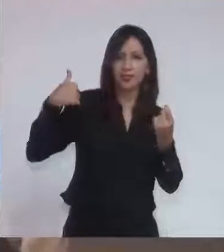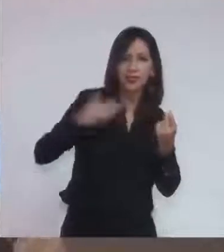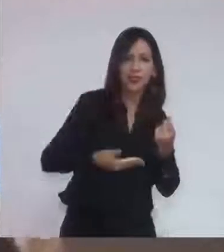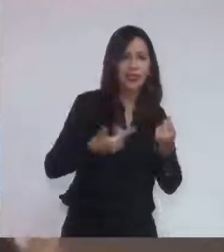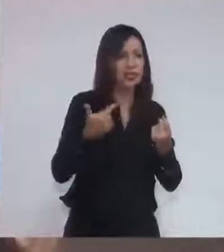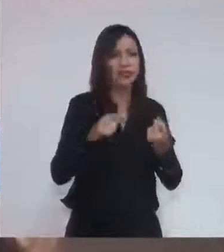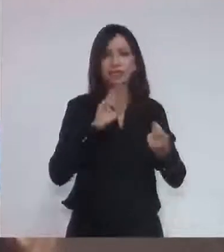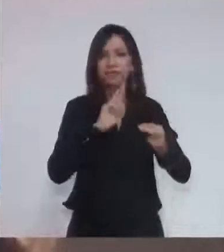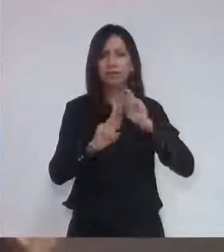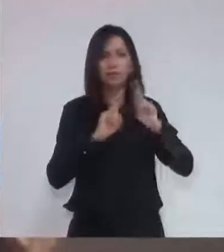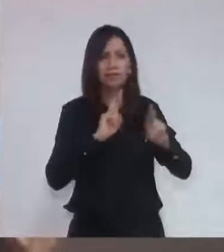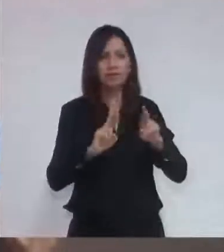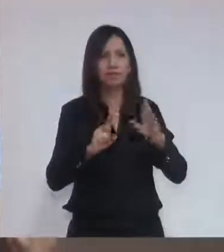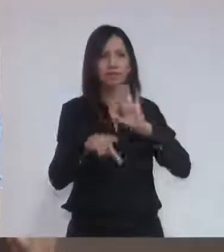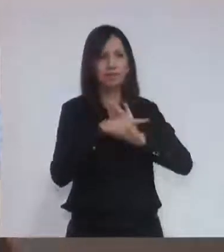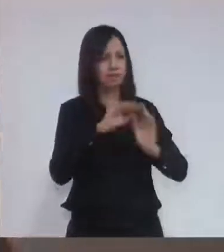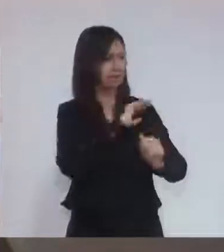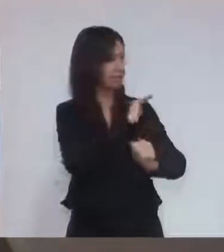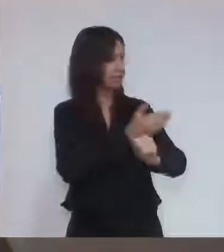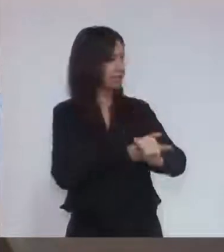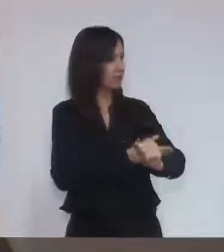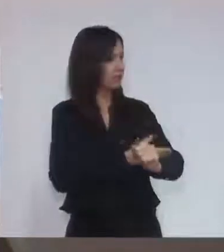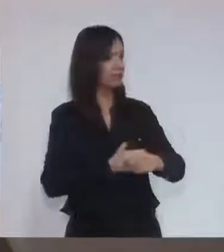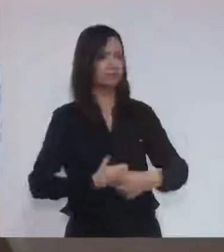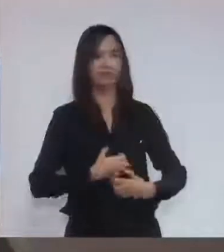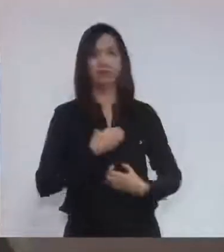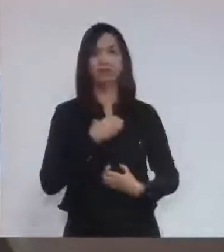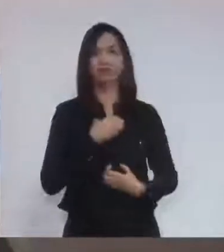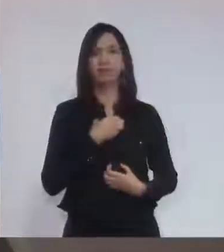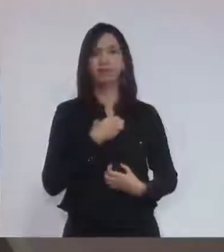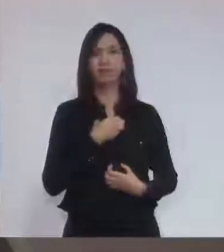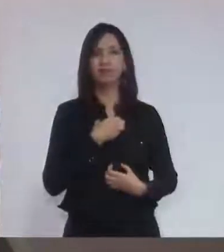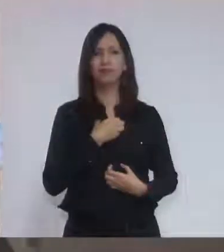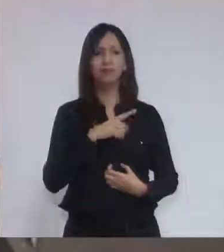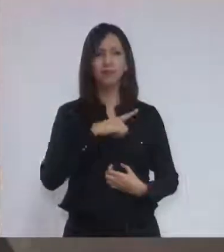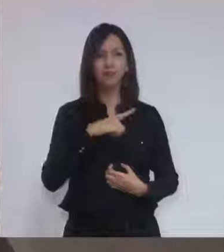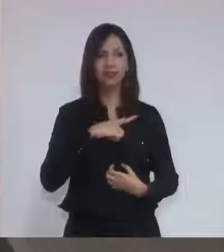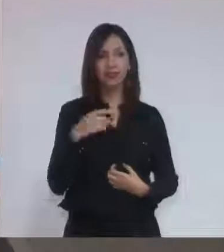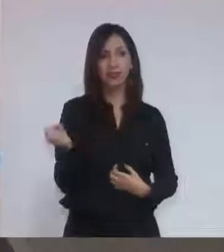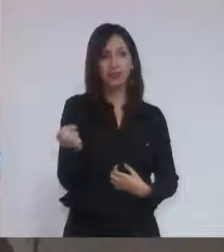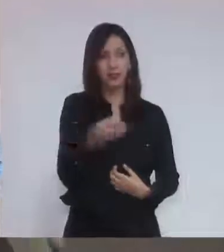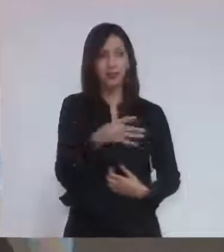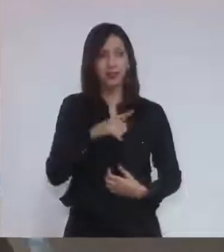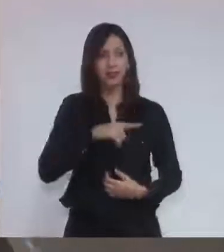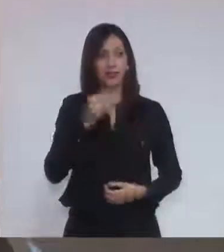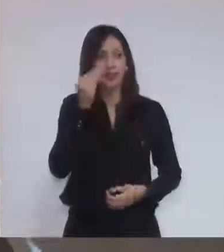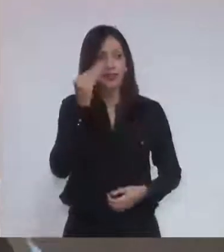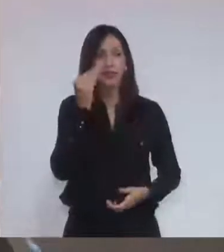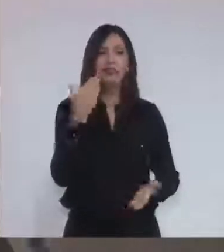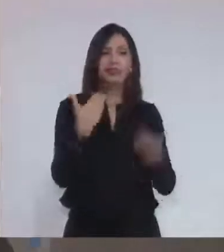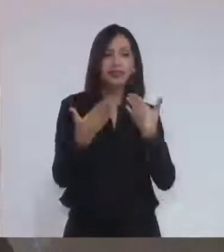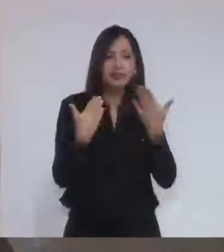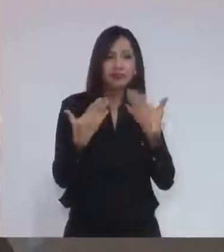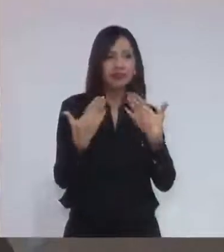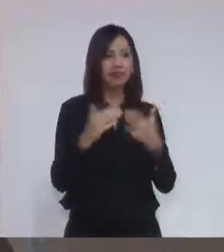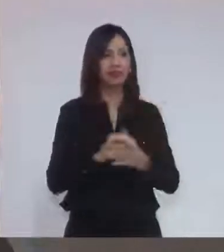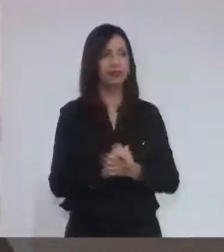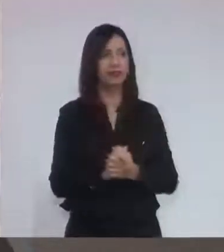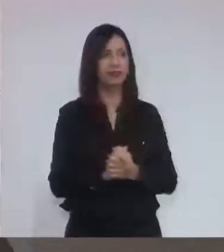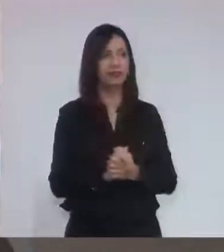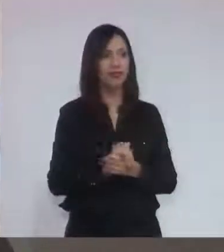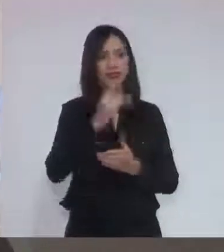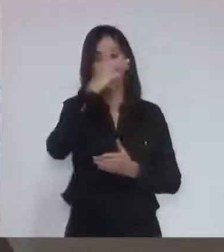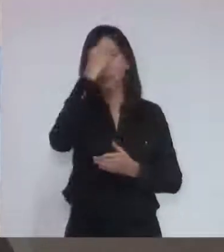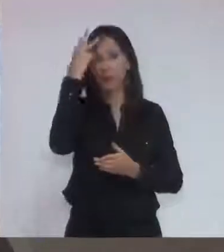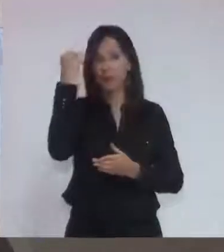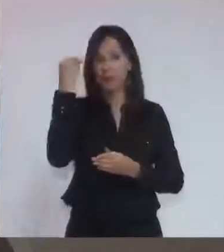resposta do Poder Executivo, não é? Então, quando foi levado essa nova tentativa de diálogo, a